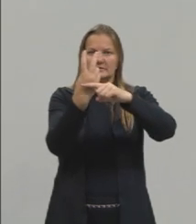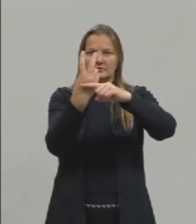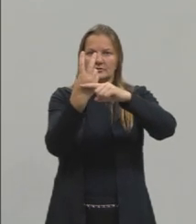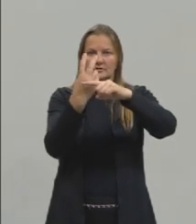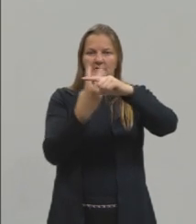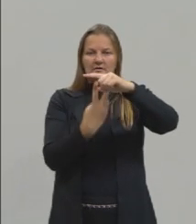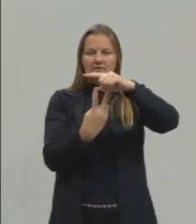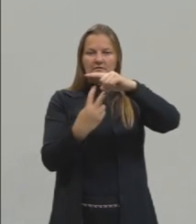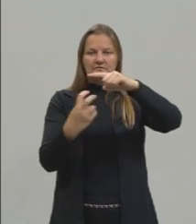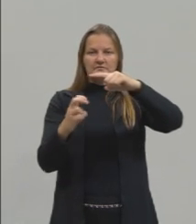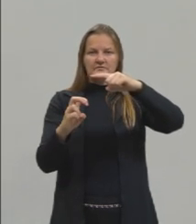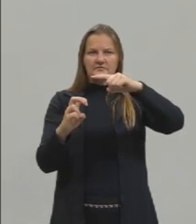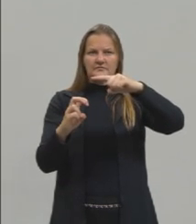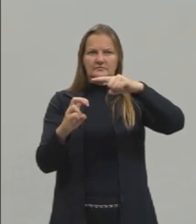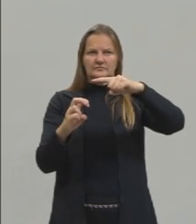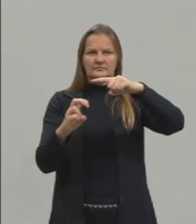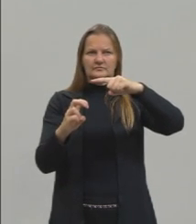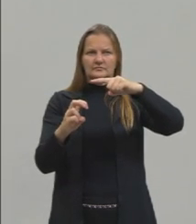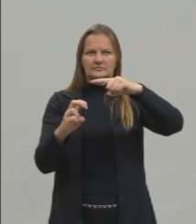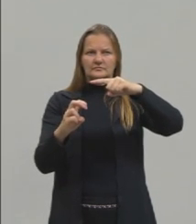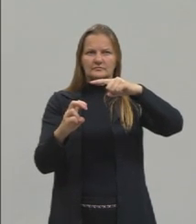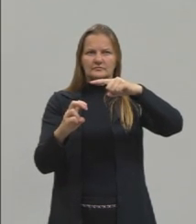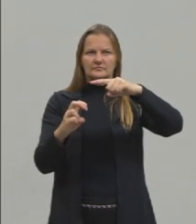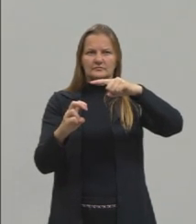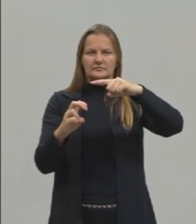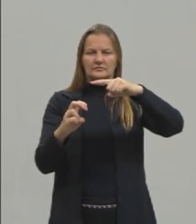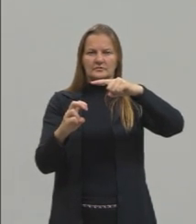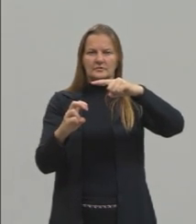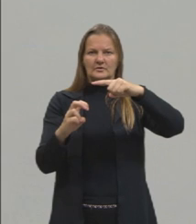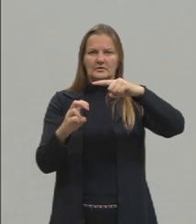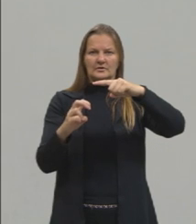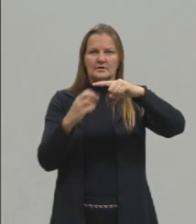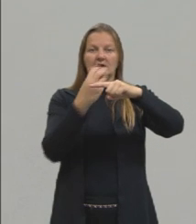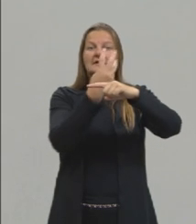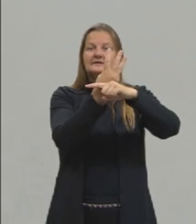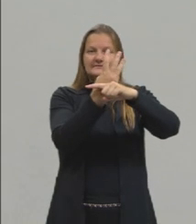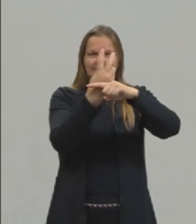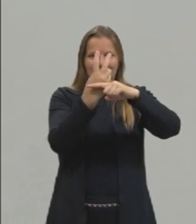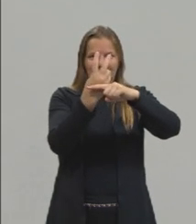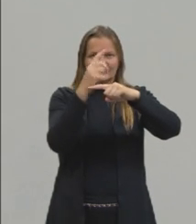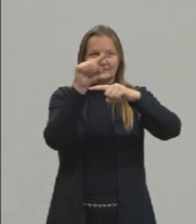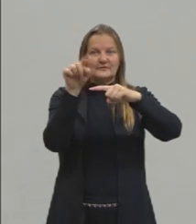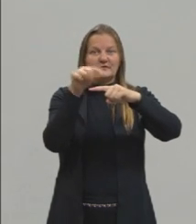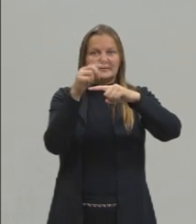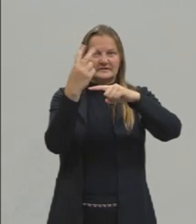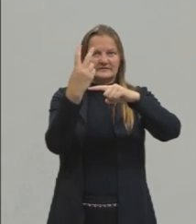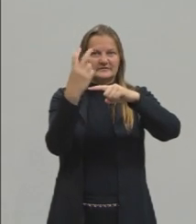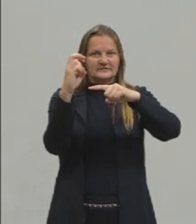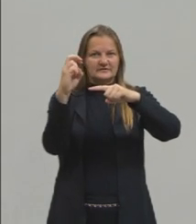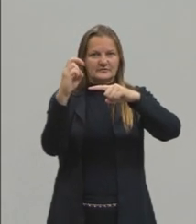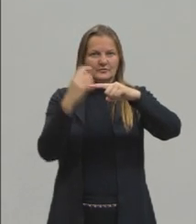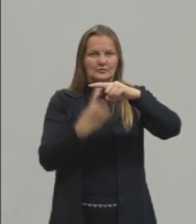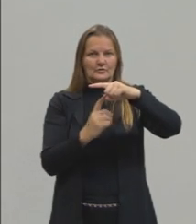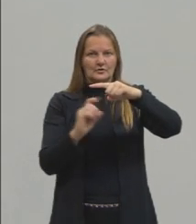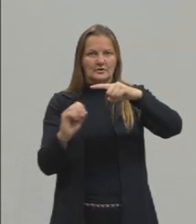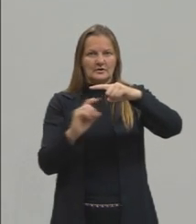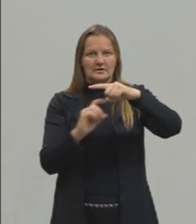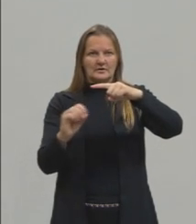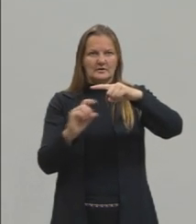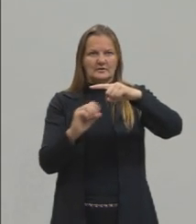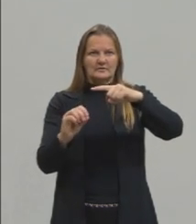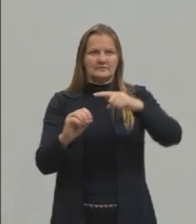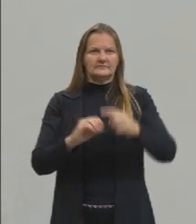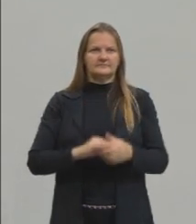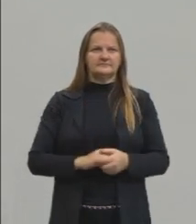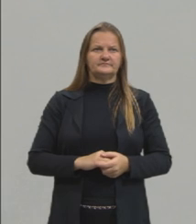multiplica 25 sobre 10 a partir desse momento facilita muito meu cálculo